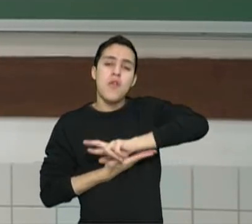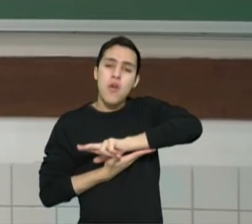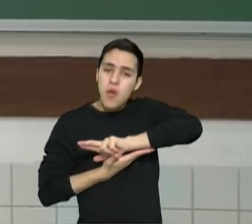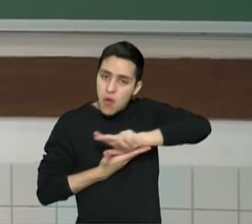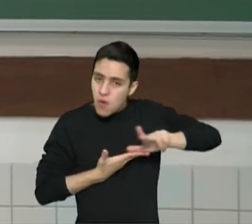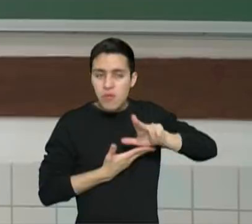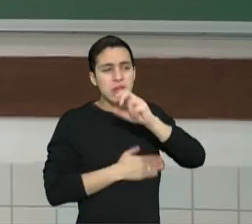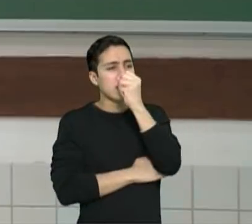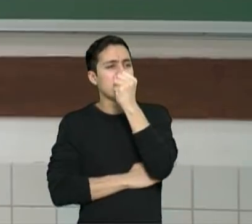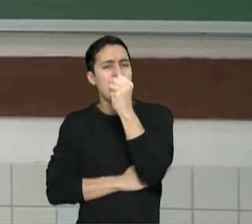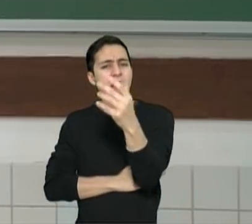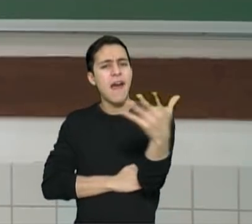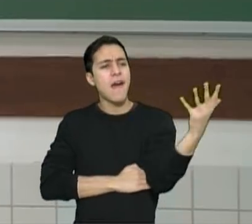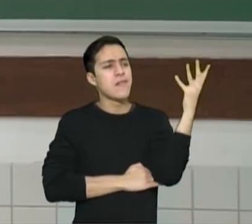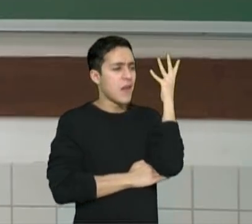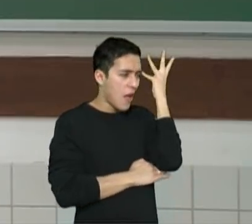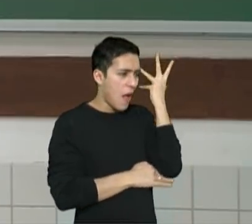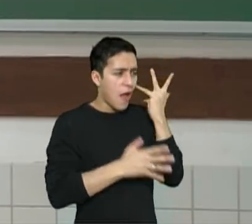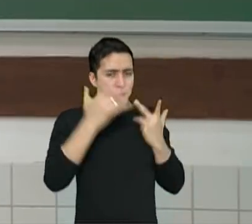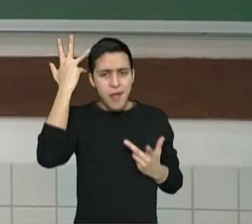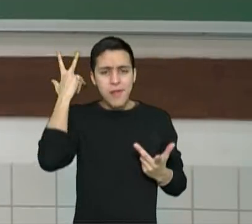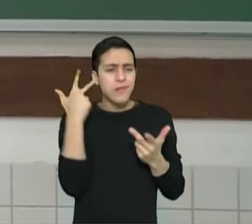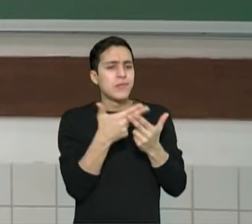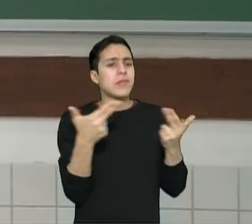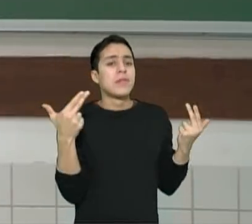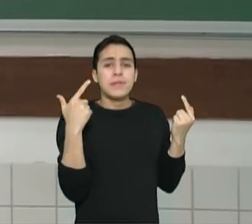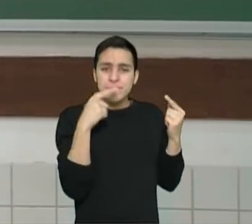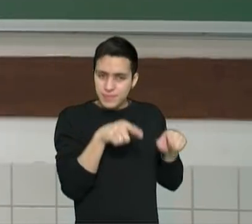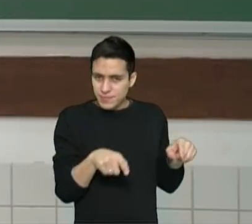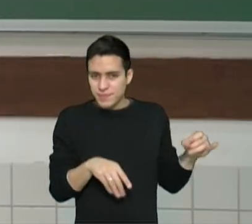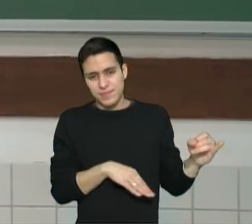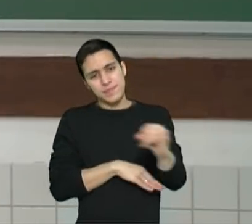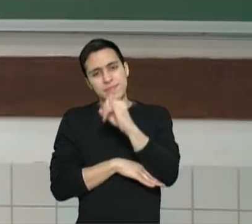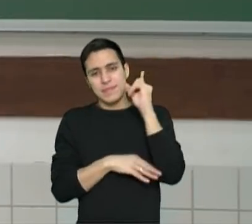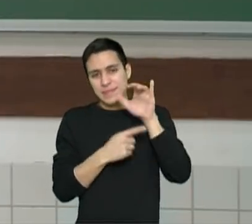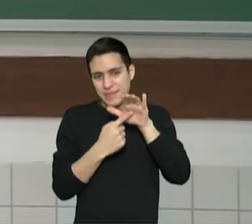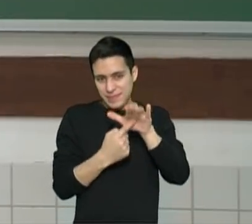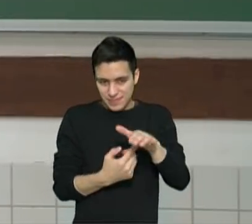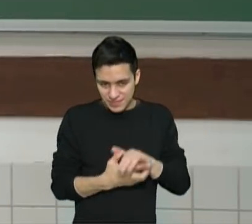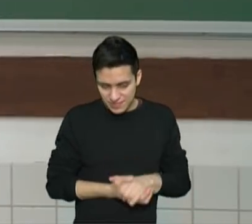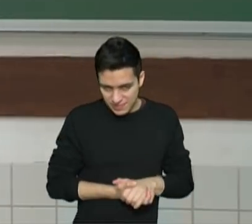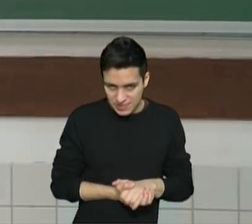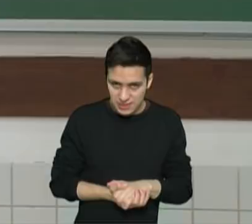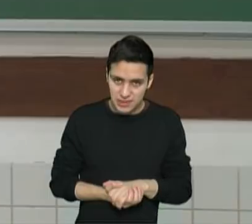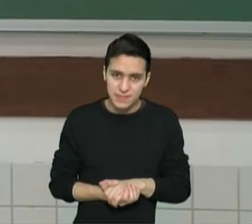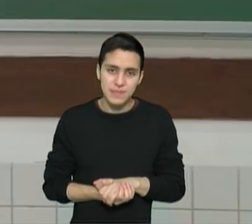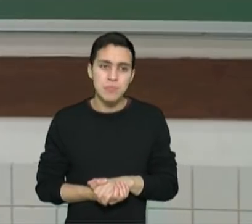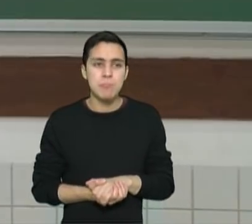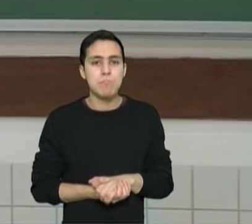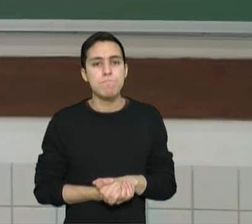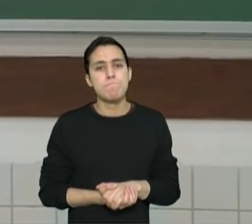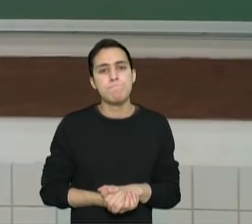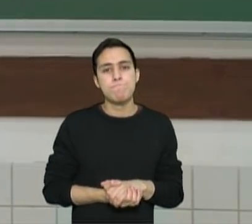a natureza, os animais, né? Então, muito importante retratar esses lugares, né?